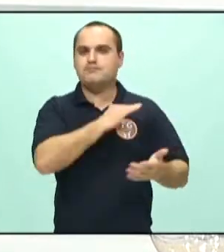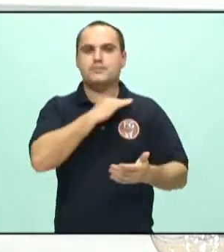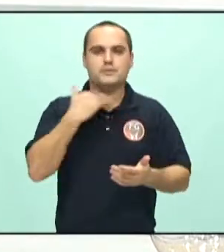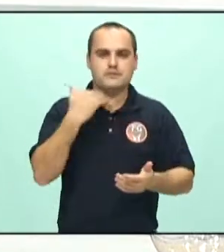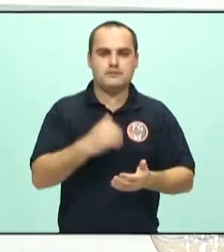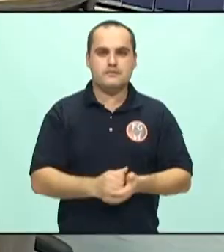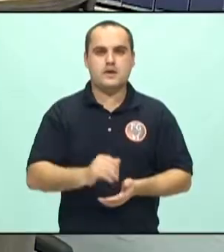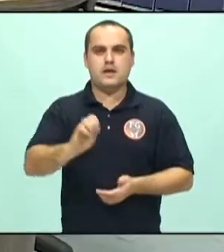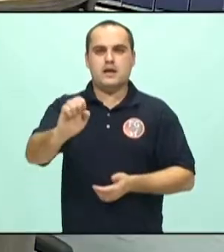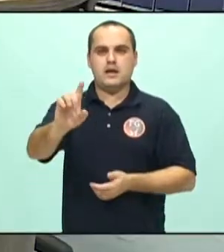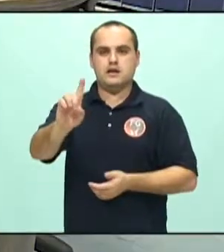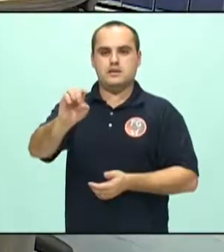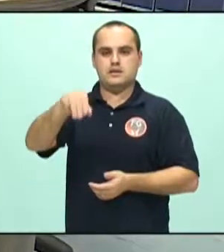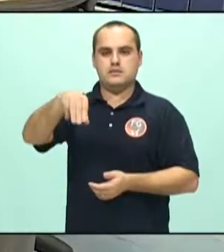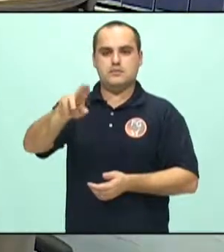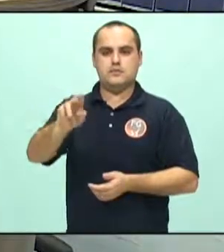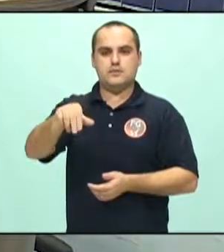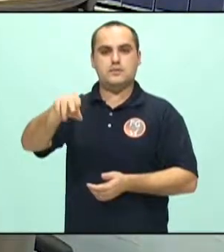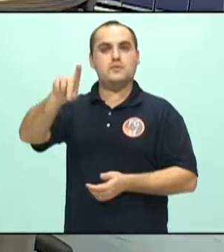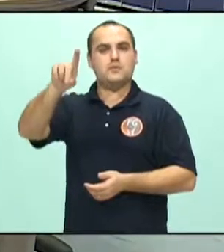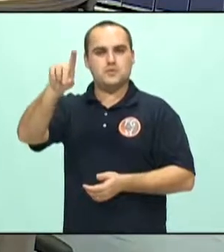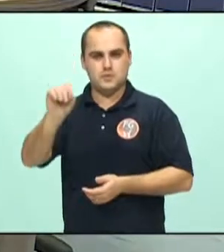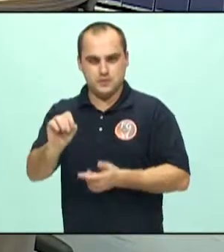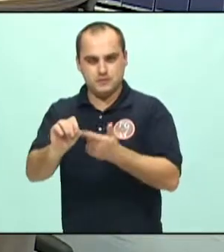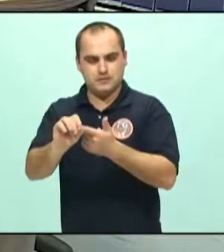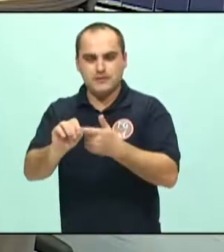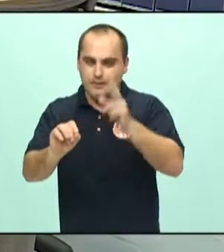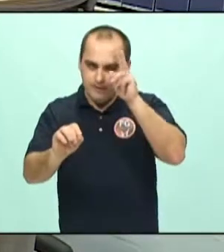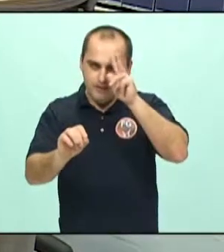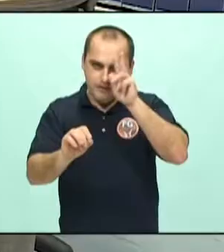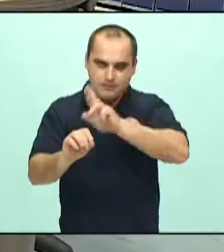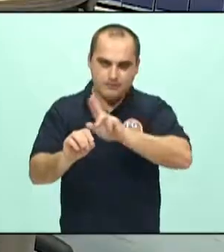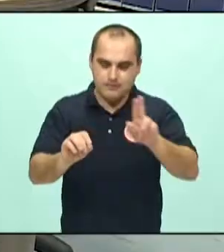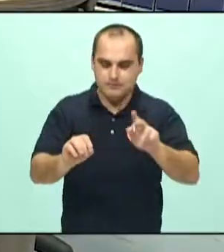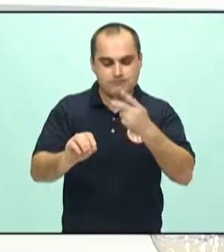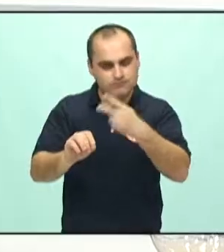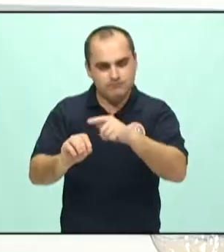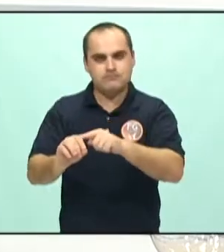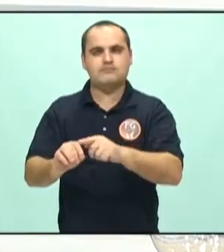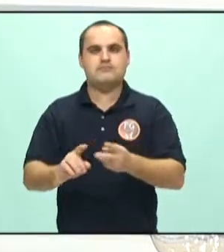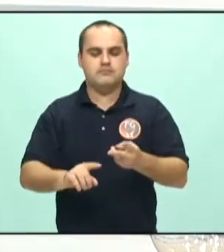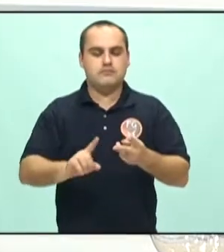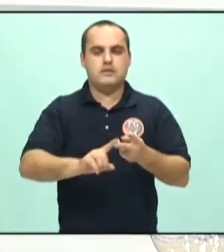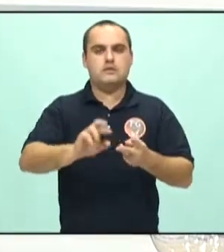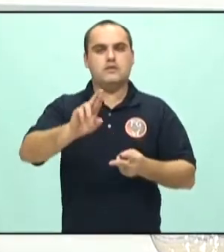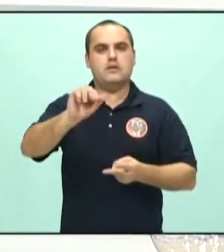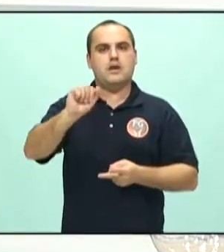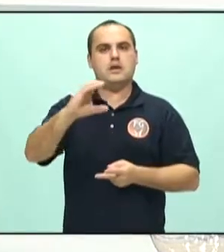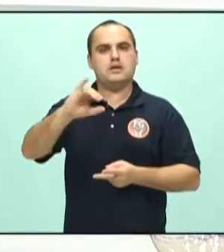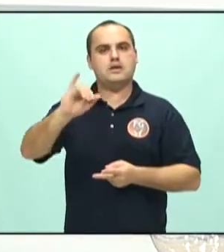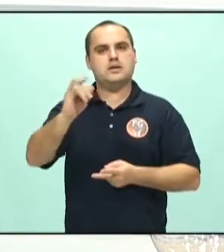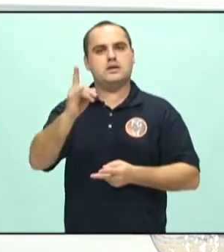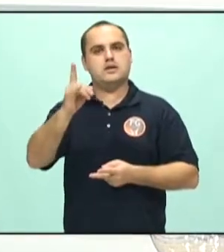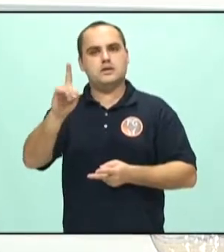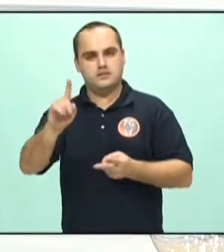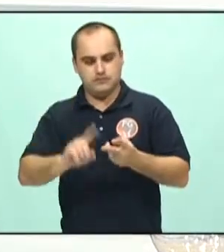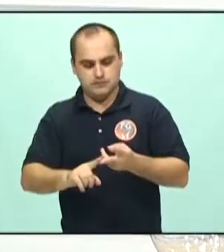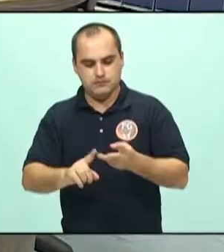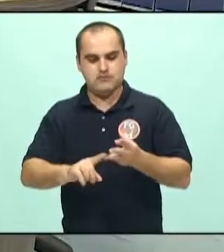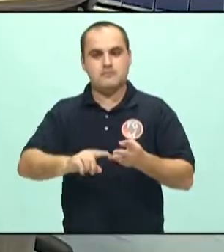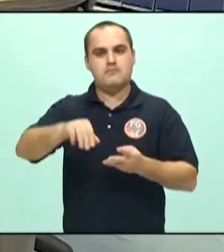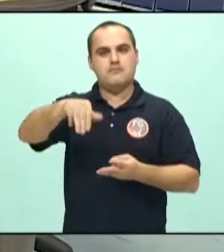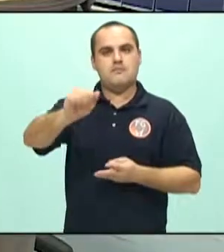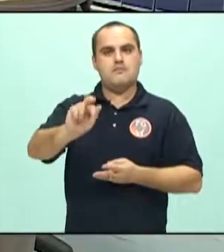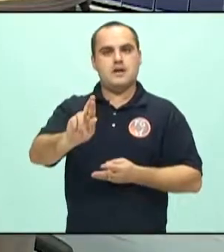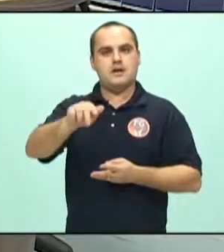Edmundo Legal, faço questão de relembrar, conferente, o Rachid, arrumador, o Marquinho,